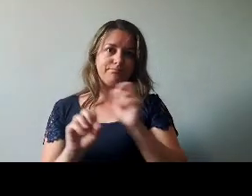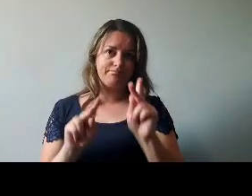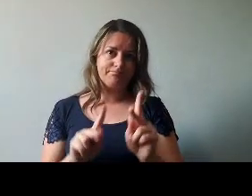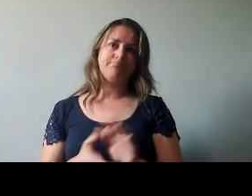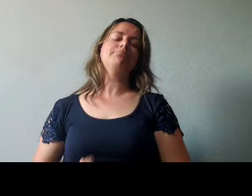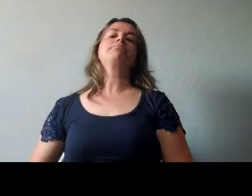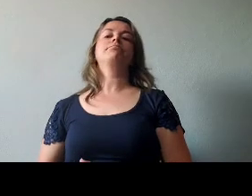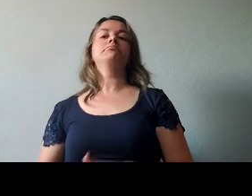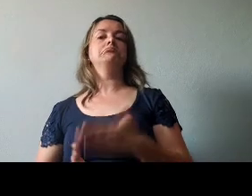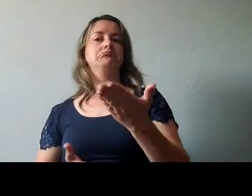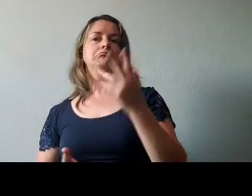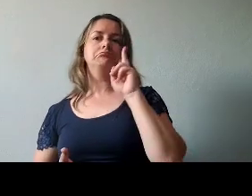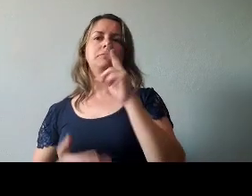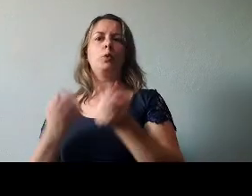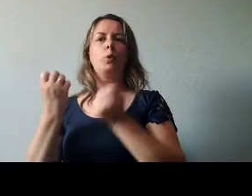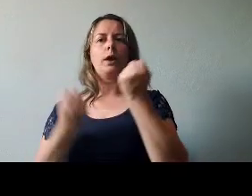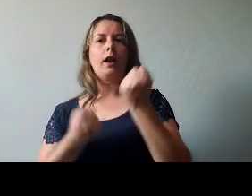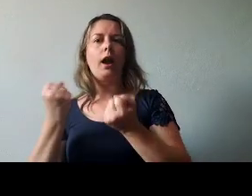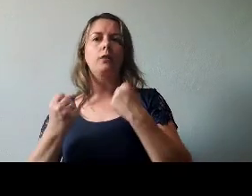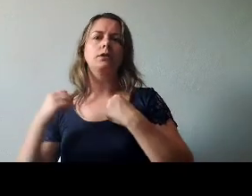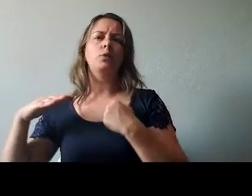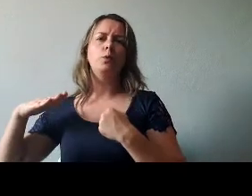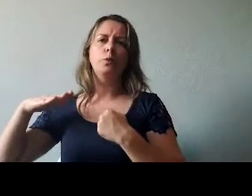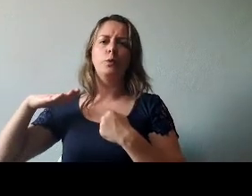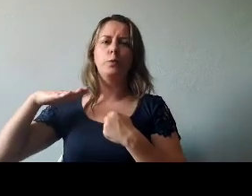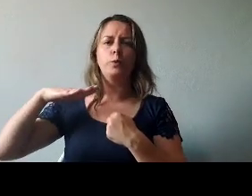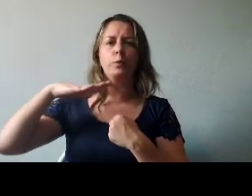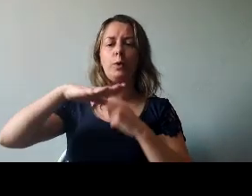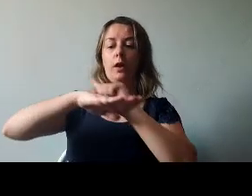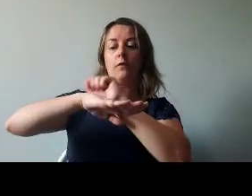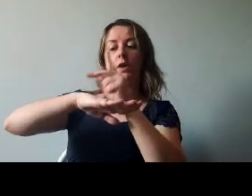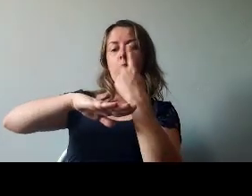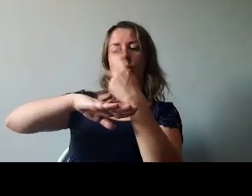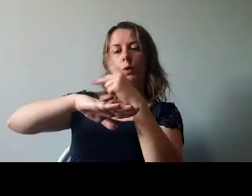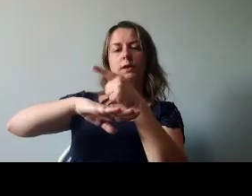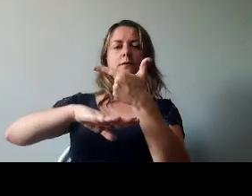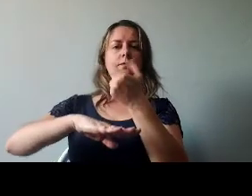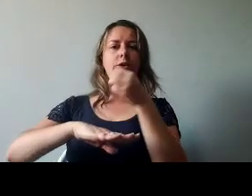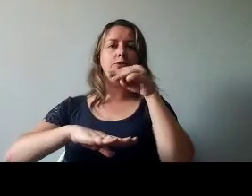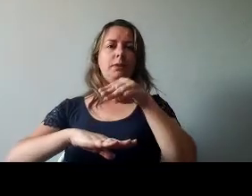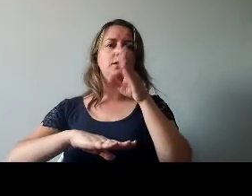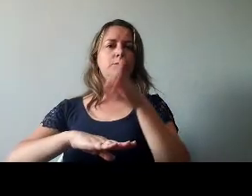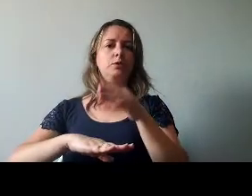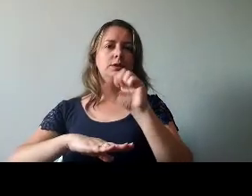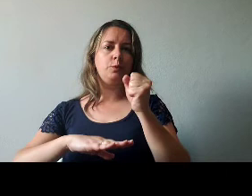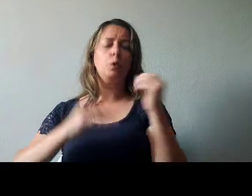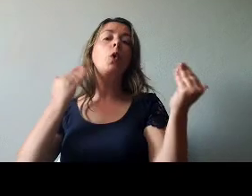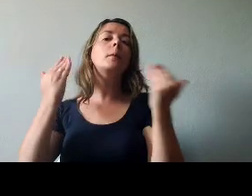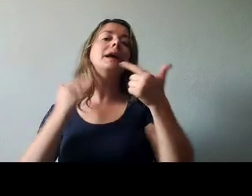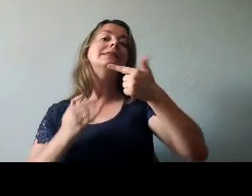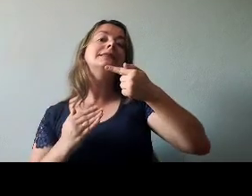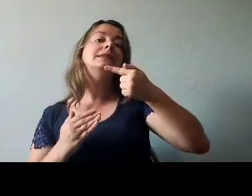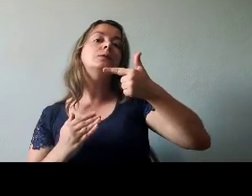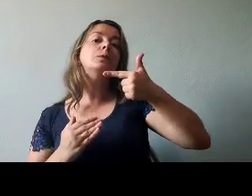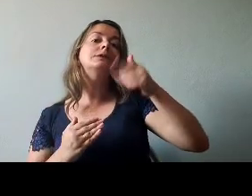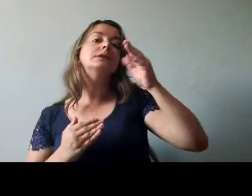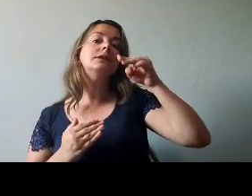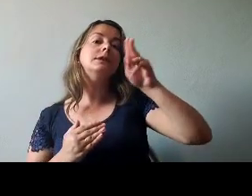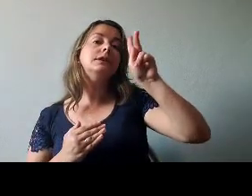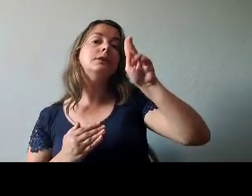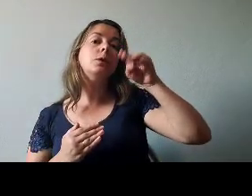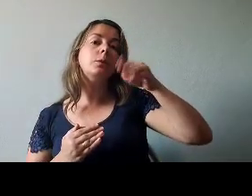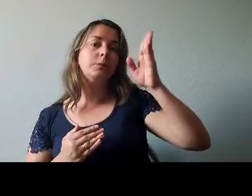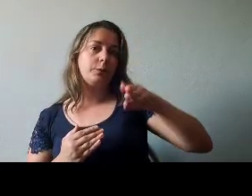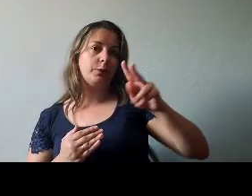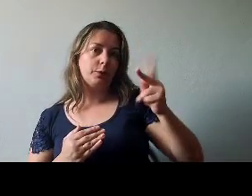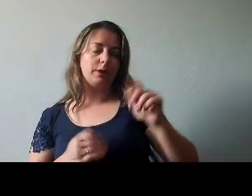então, um carro que está se movendo com a velocidade de 20 metros por segundo, que daria aí 72 km por hora, né? Em um certo instante, o